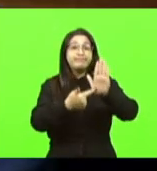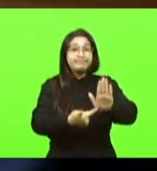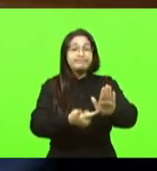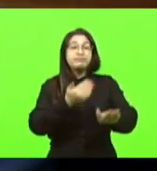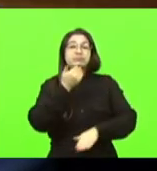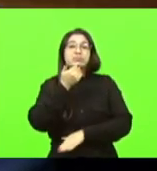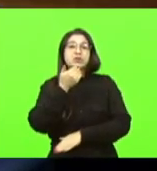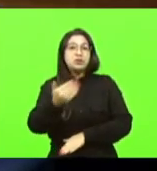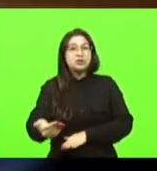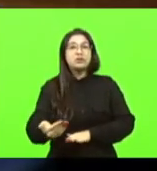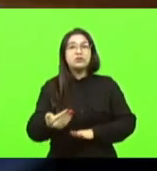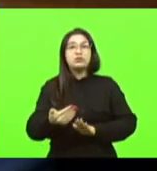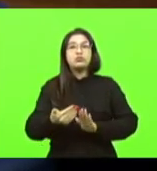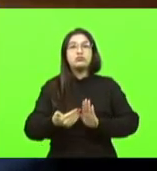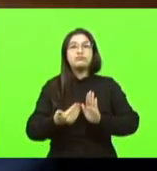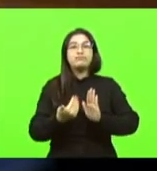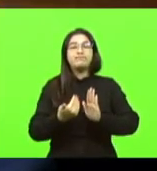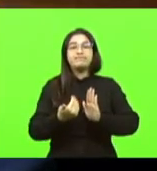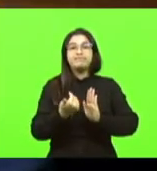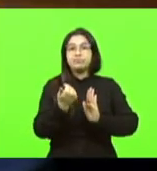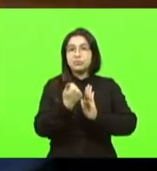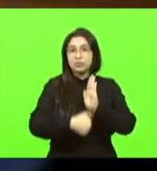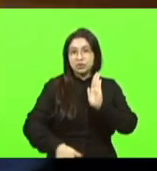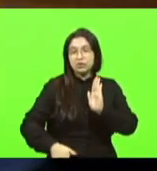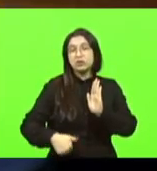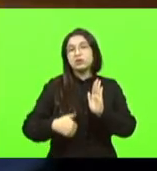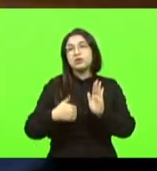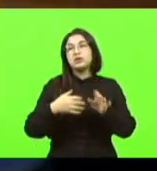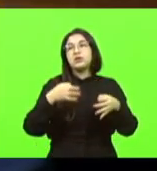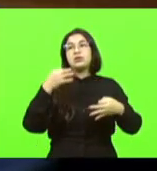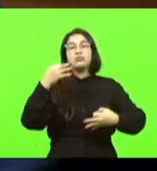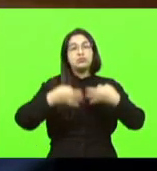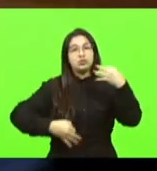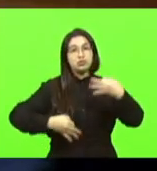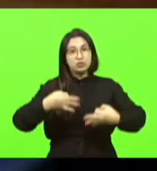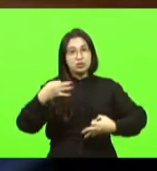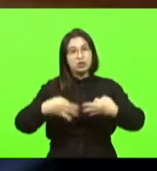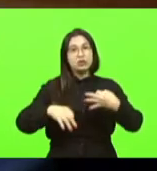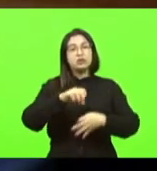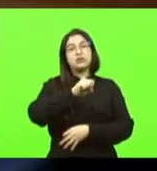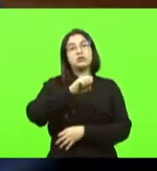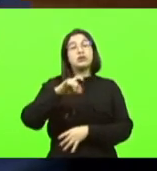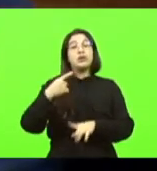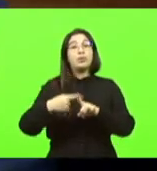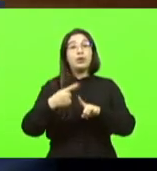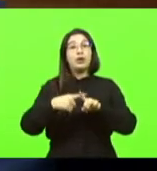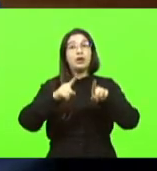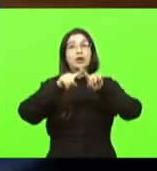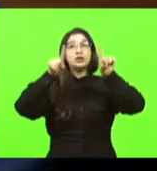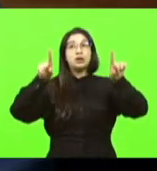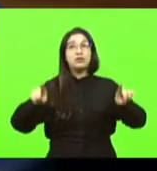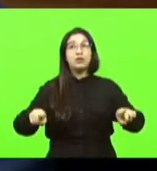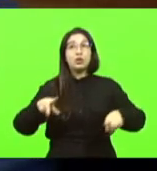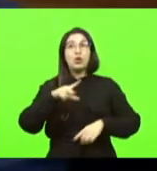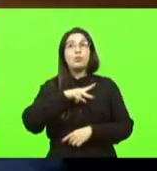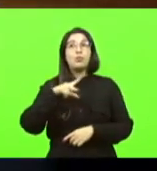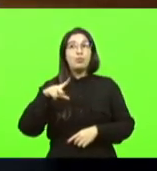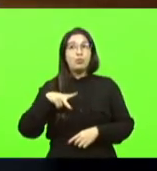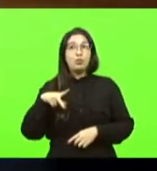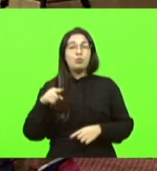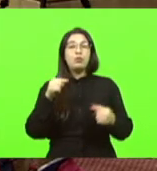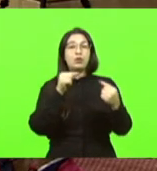de isenção para se fazer justiça com os catarinenses porque Servidor Público também é